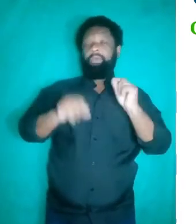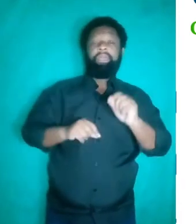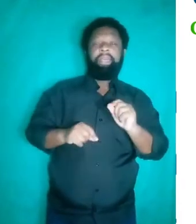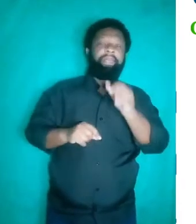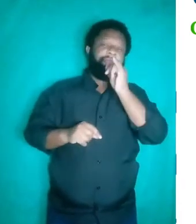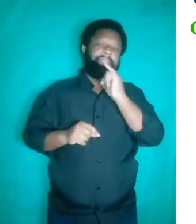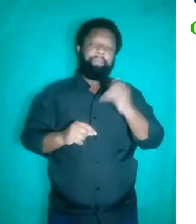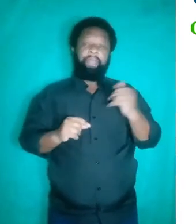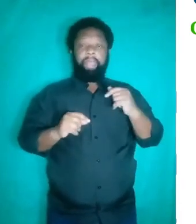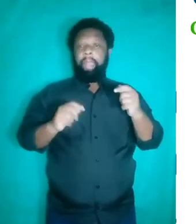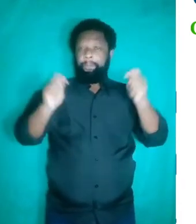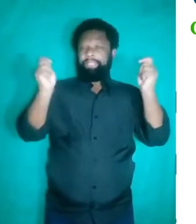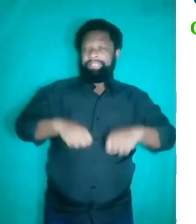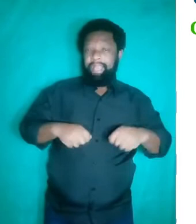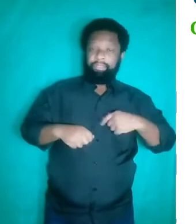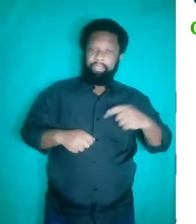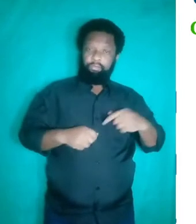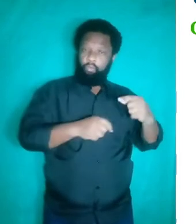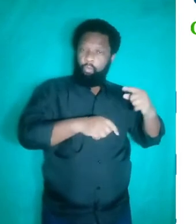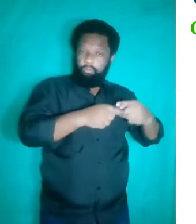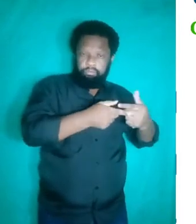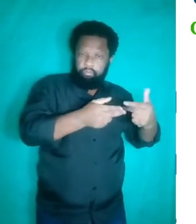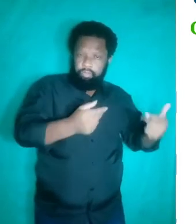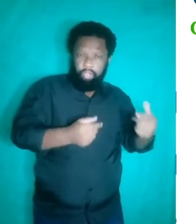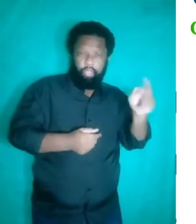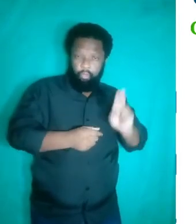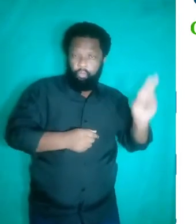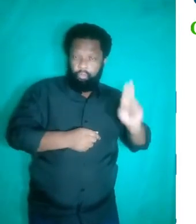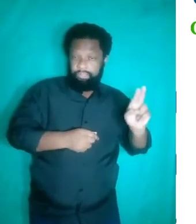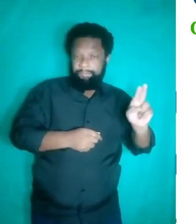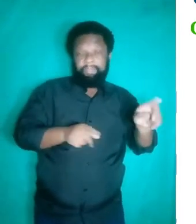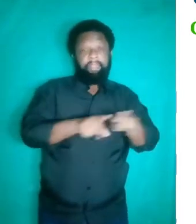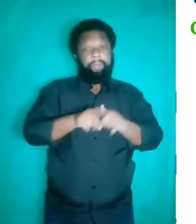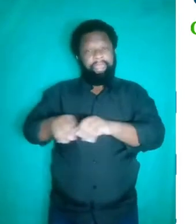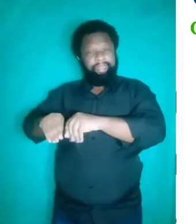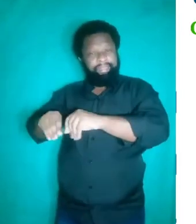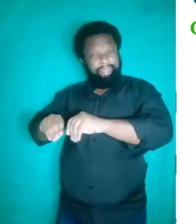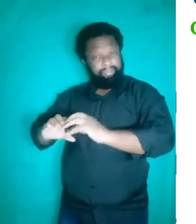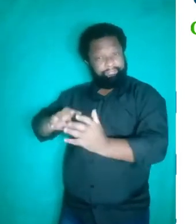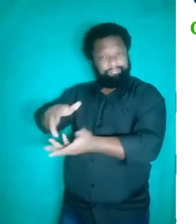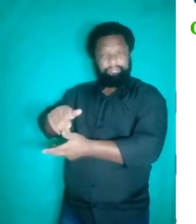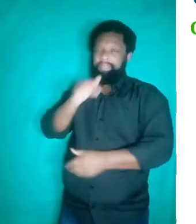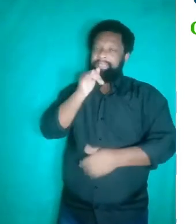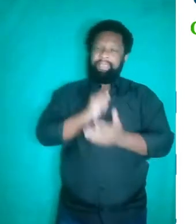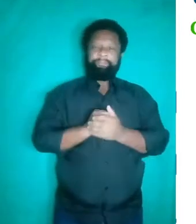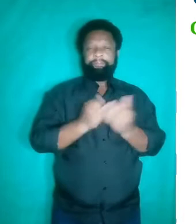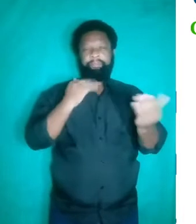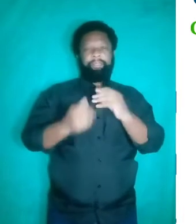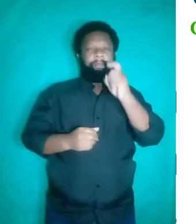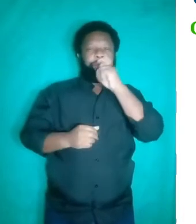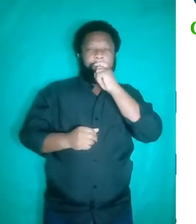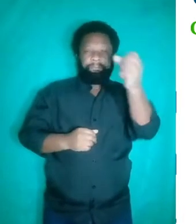vida é quando a diferença de potencial é de um objeto que a gente faz uso frequentemente e a Terra. Então, a gente tem ali, por